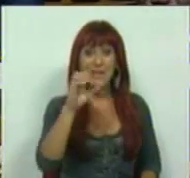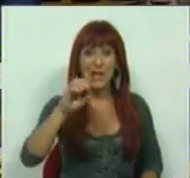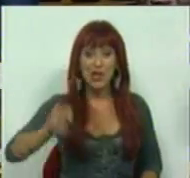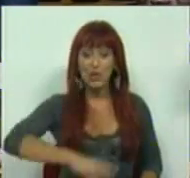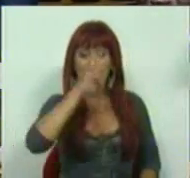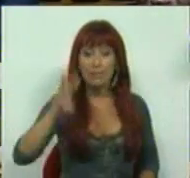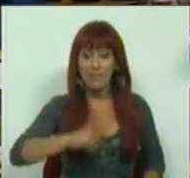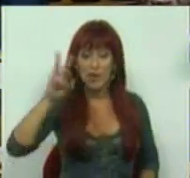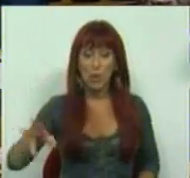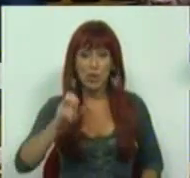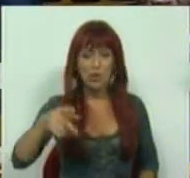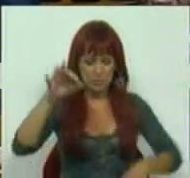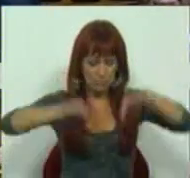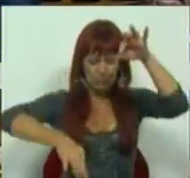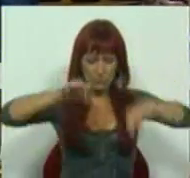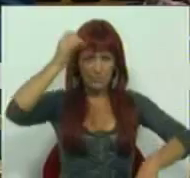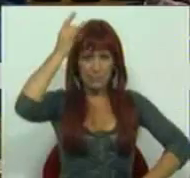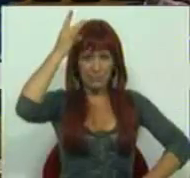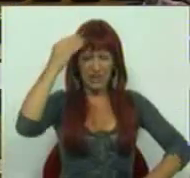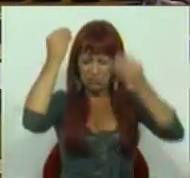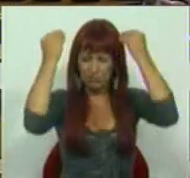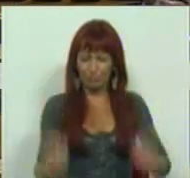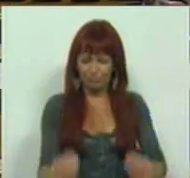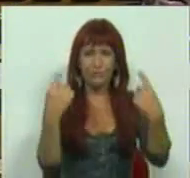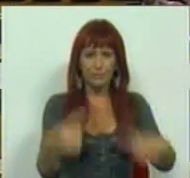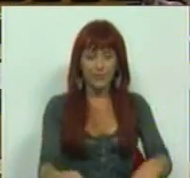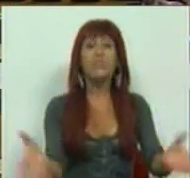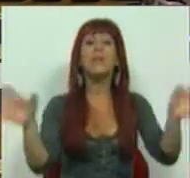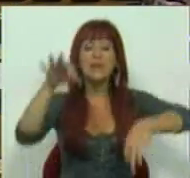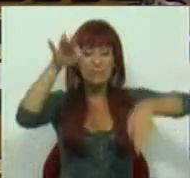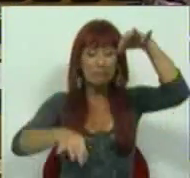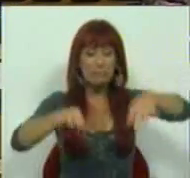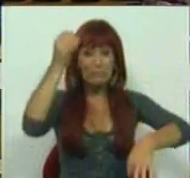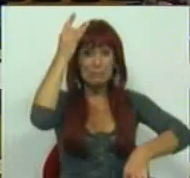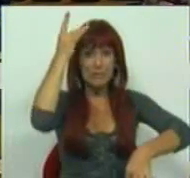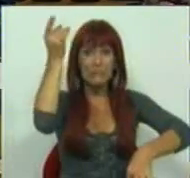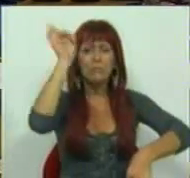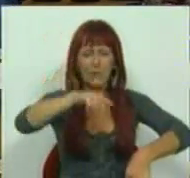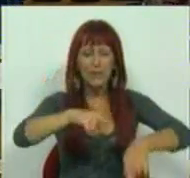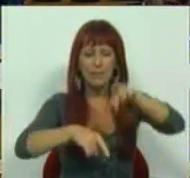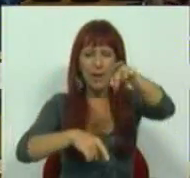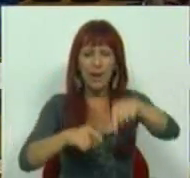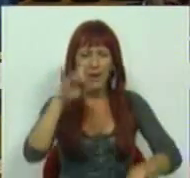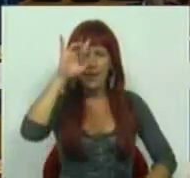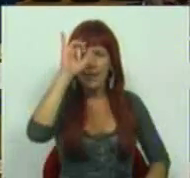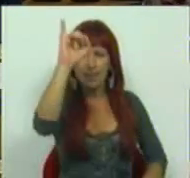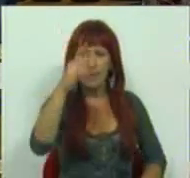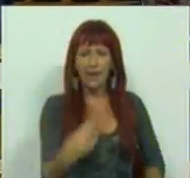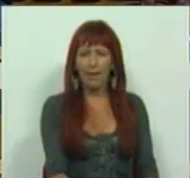2.600 milhões de euros. Malabarice, injustiça. Mas malabarice é também essa